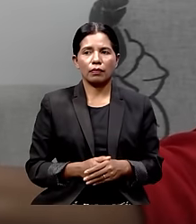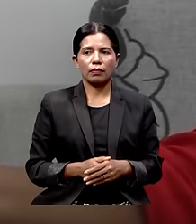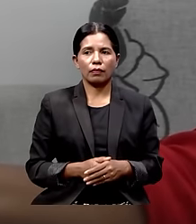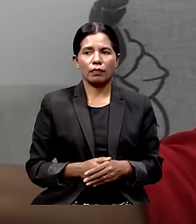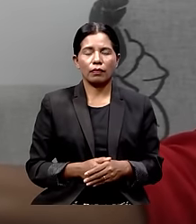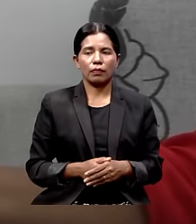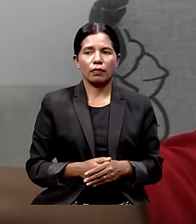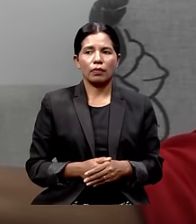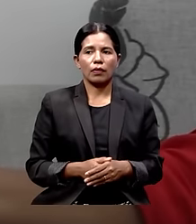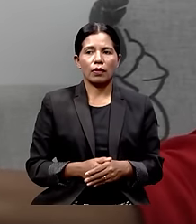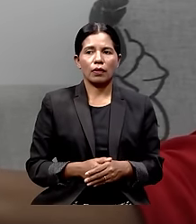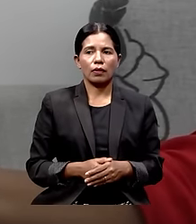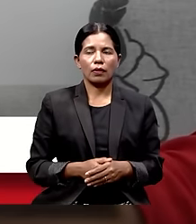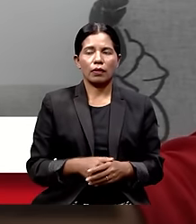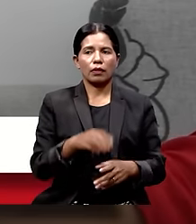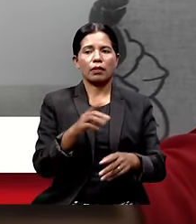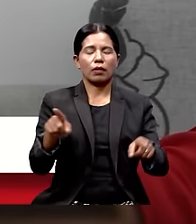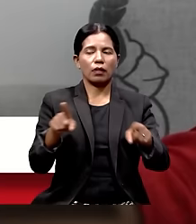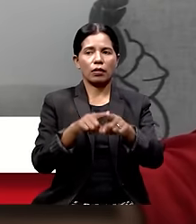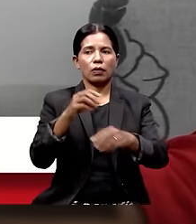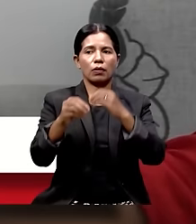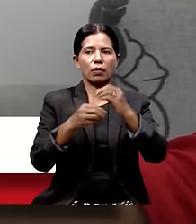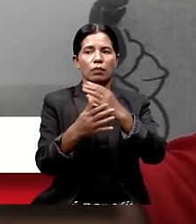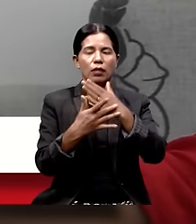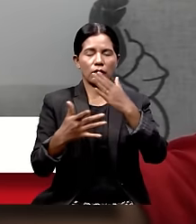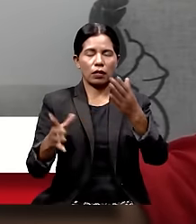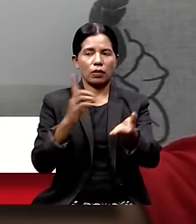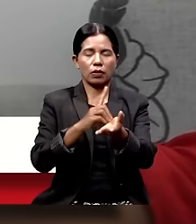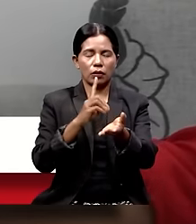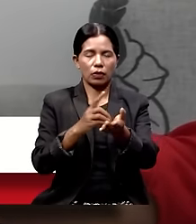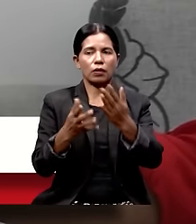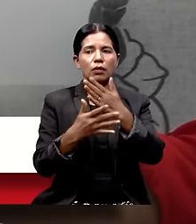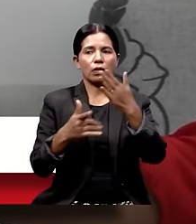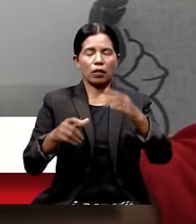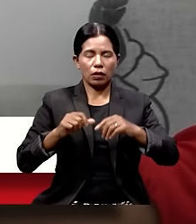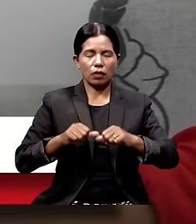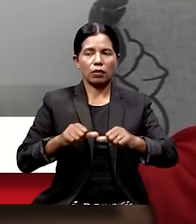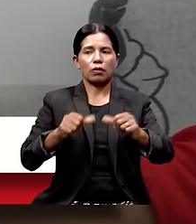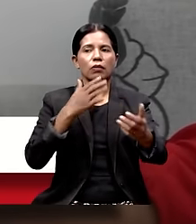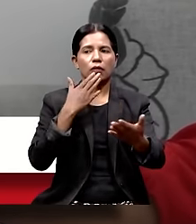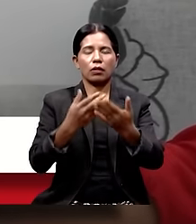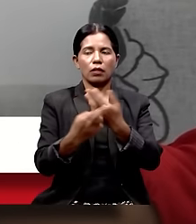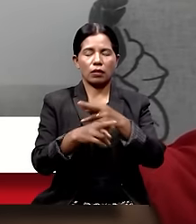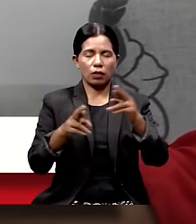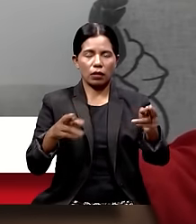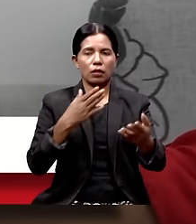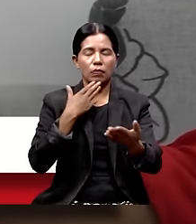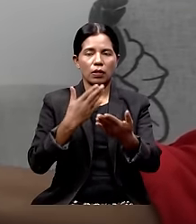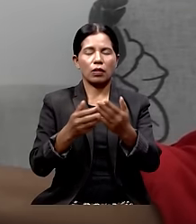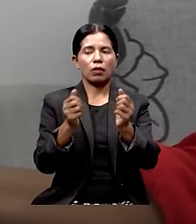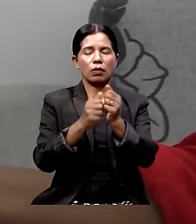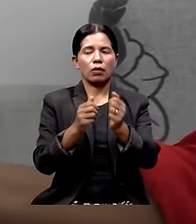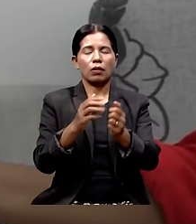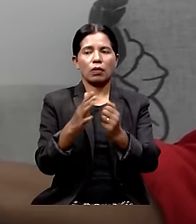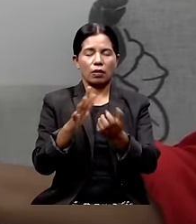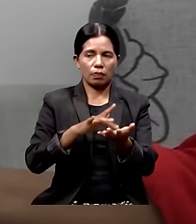Tratamento ido asa ve kona barani, doutor explica den ran lau capaz, resultado na media kwai moru. Skoi kona ba